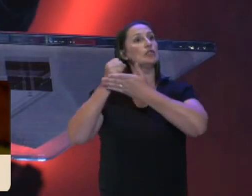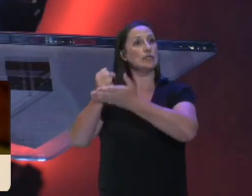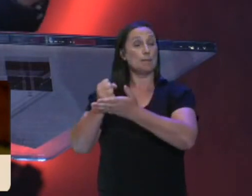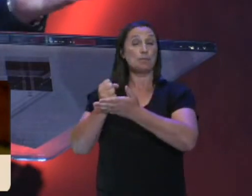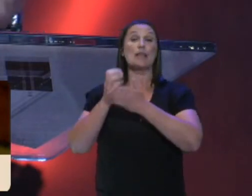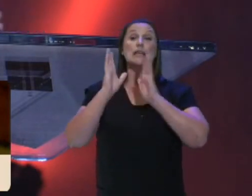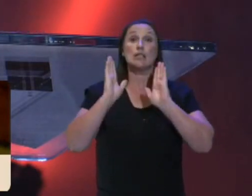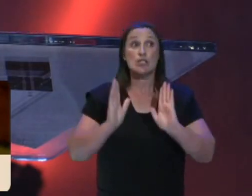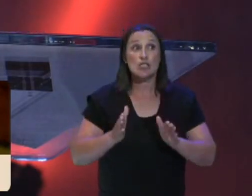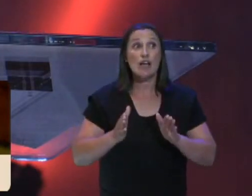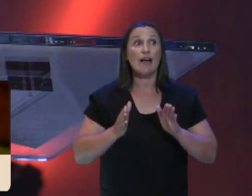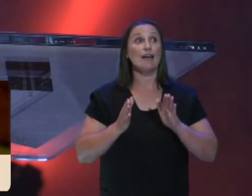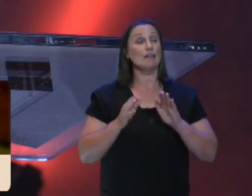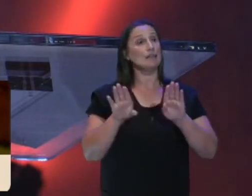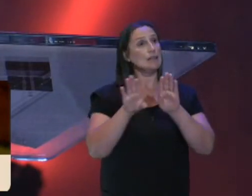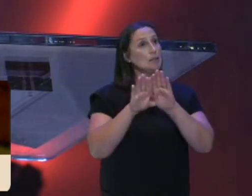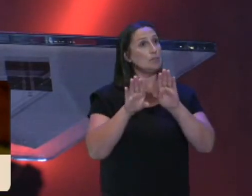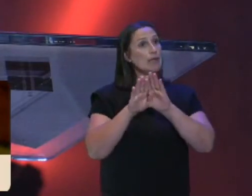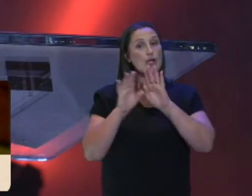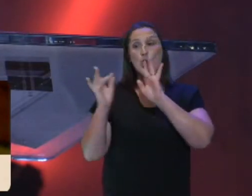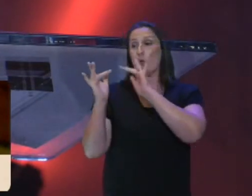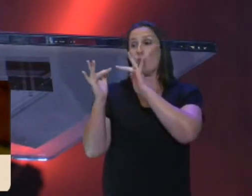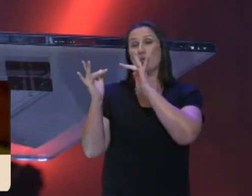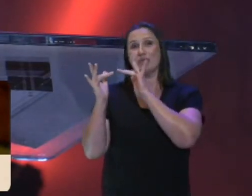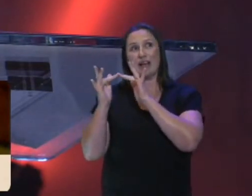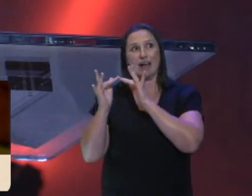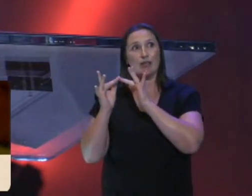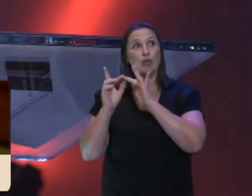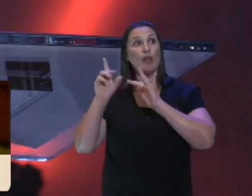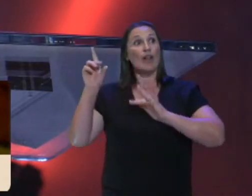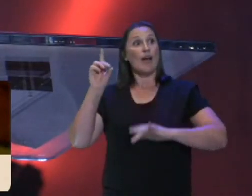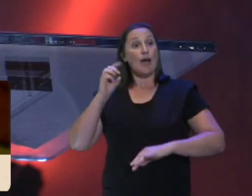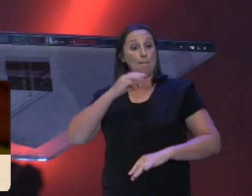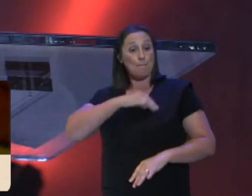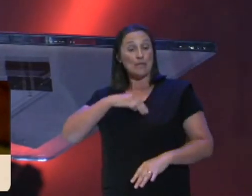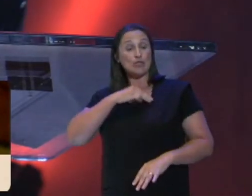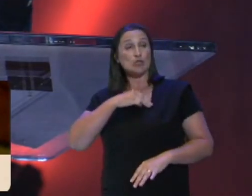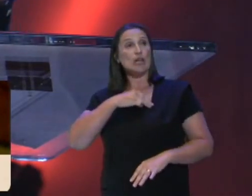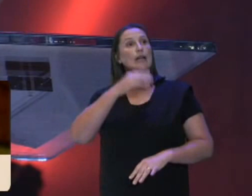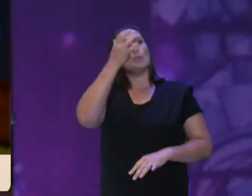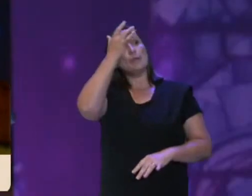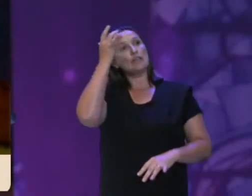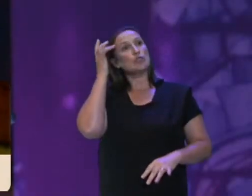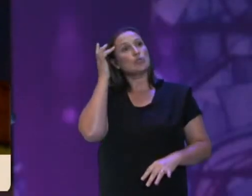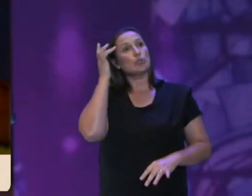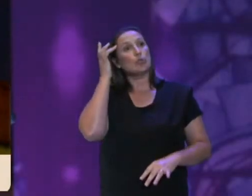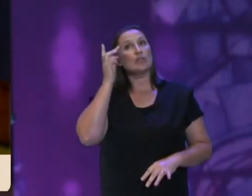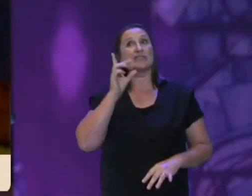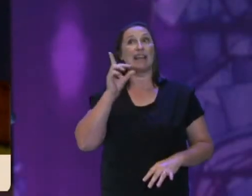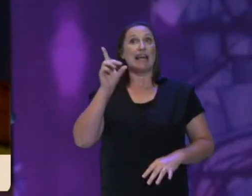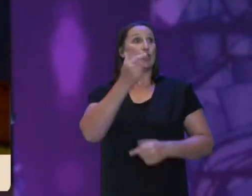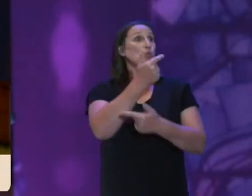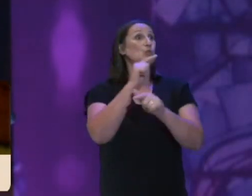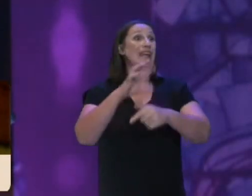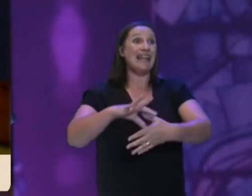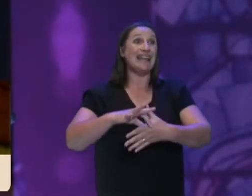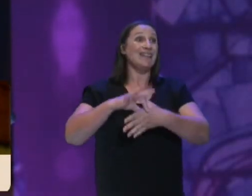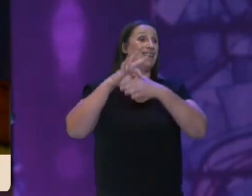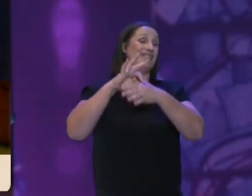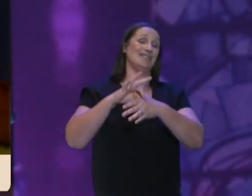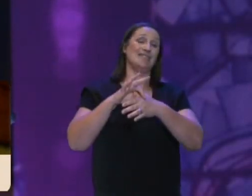um trabalho ali naquela região, a Igreja Nova de Jerusalém, e esse trabalho está sem uma liderança no